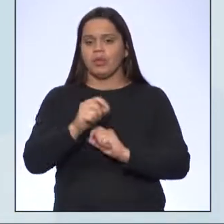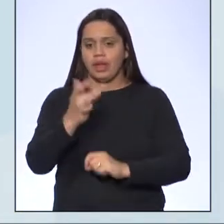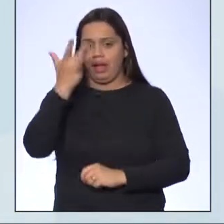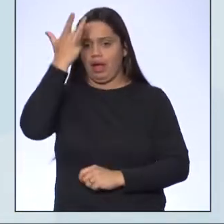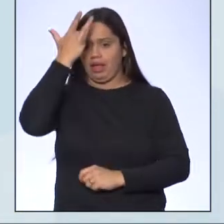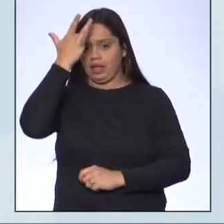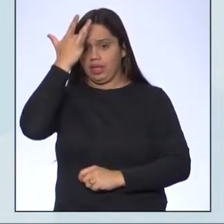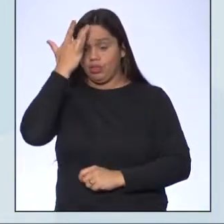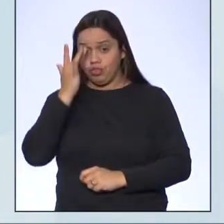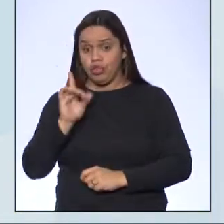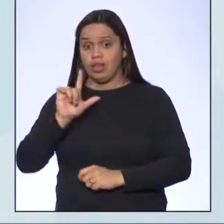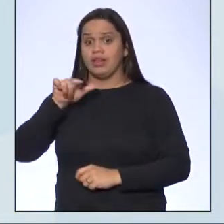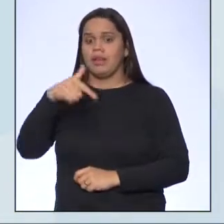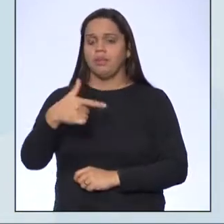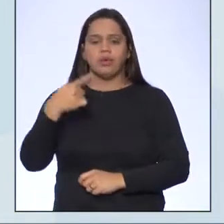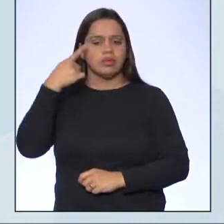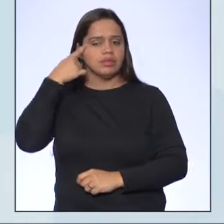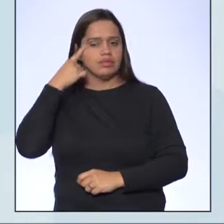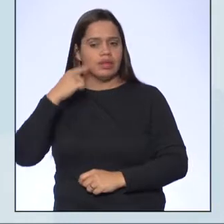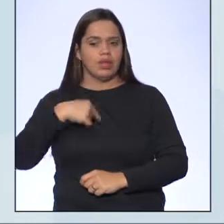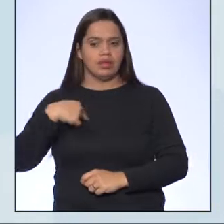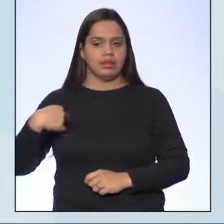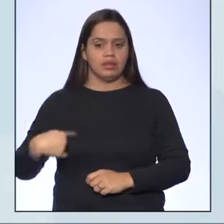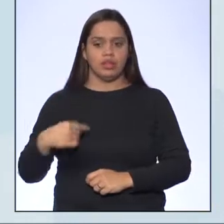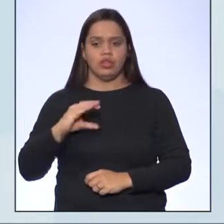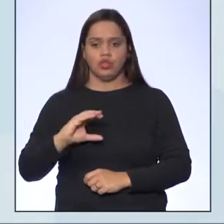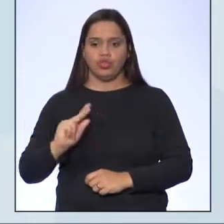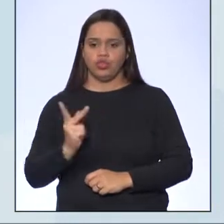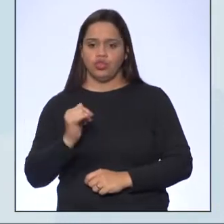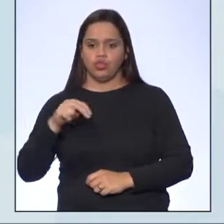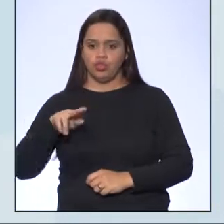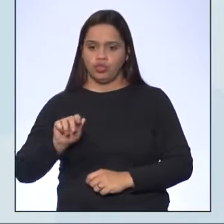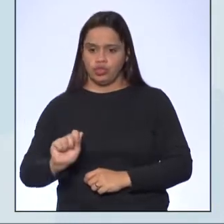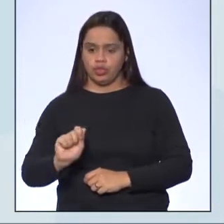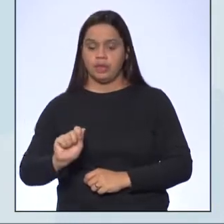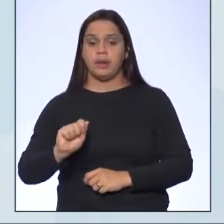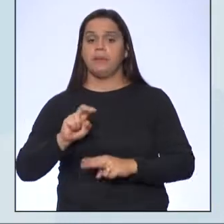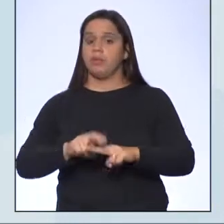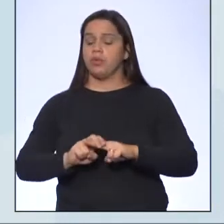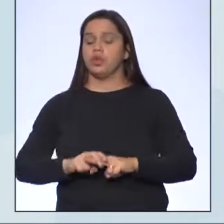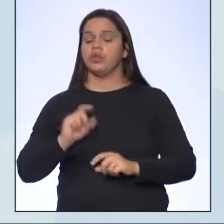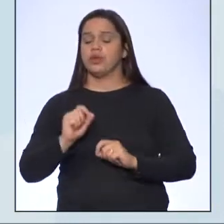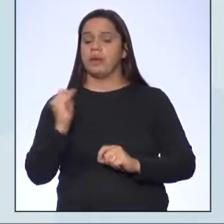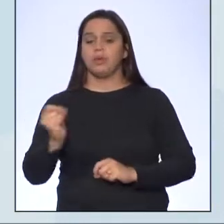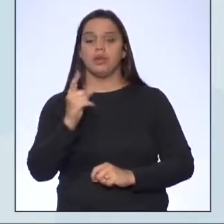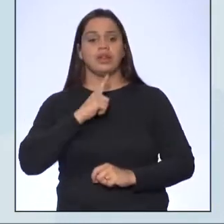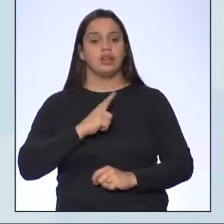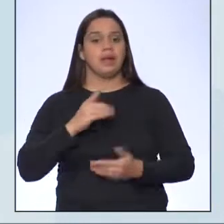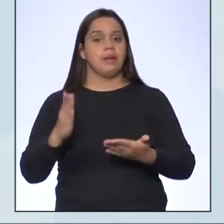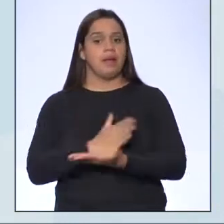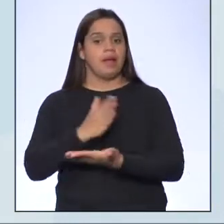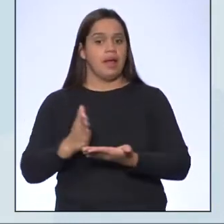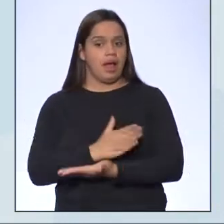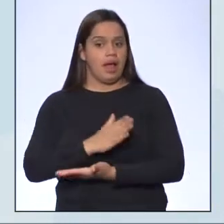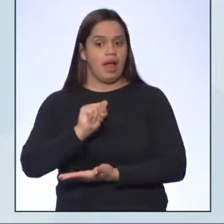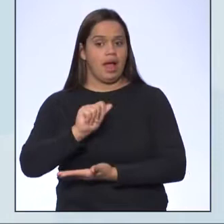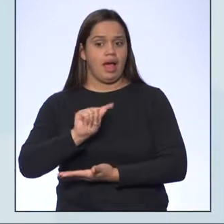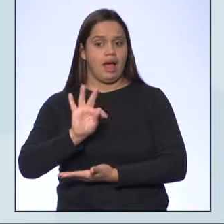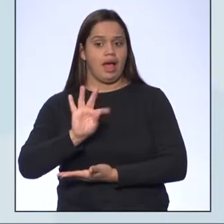pela China. Então, por isso que é importante vocês sempre terem um atlas geográfico em mãos para saber